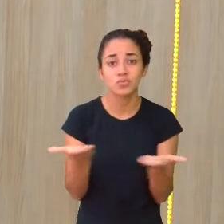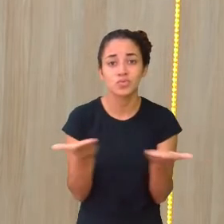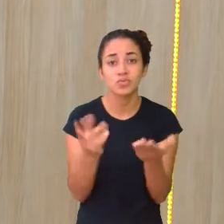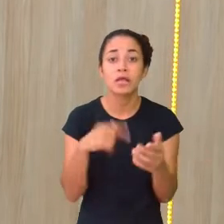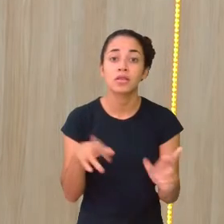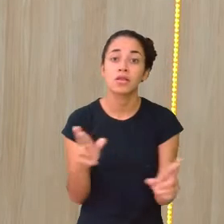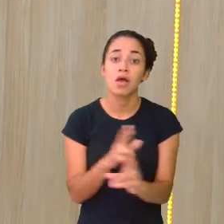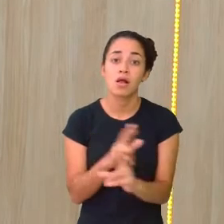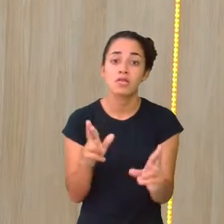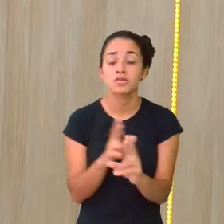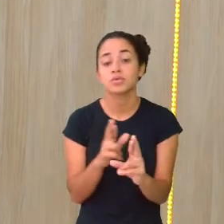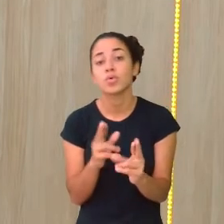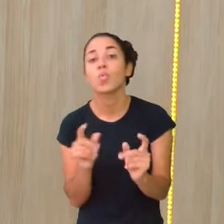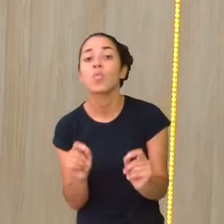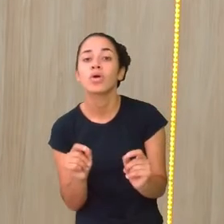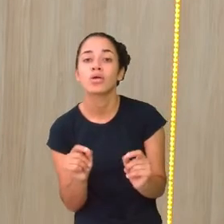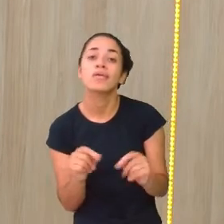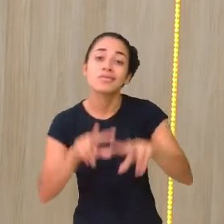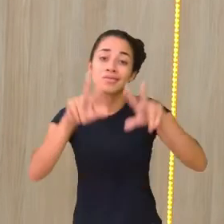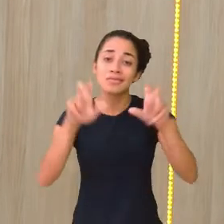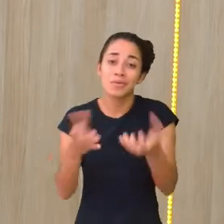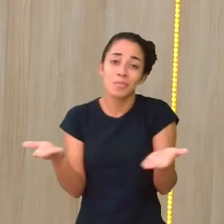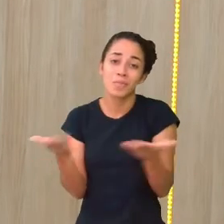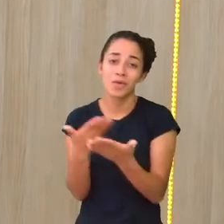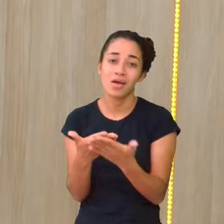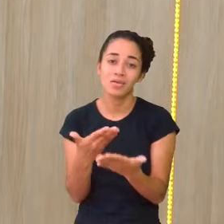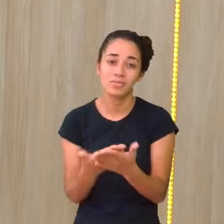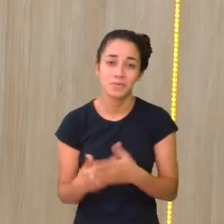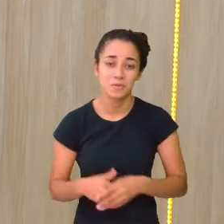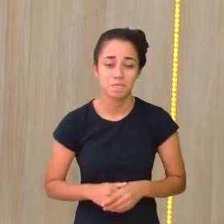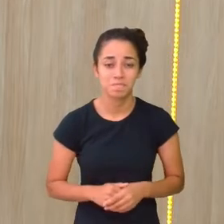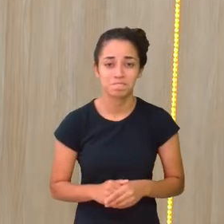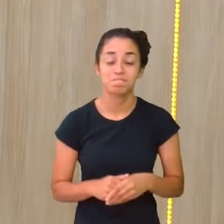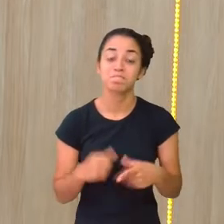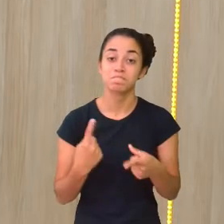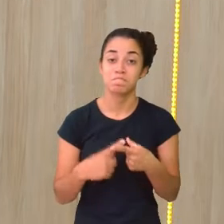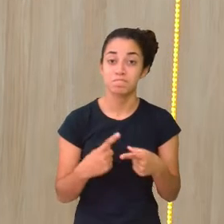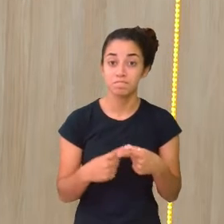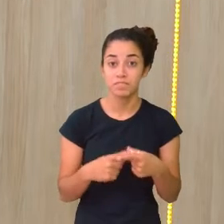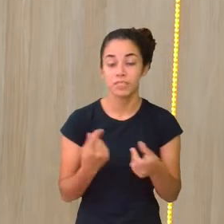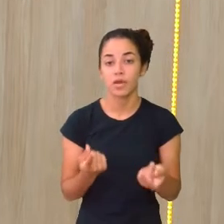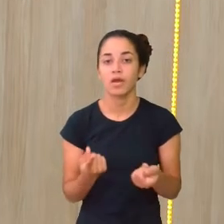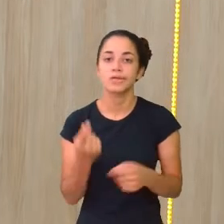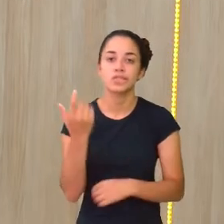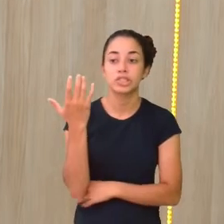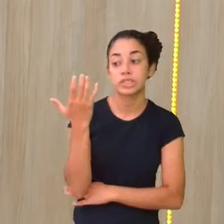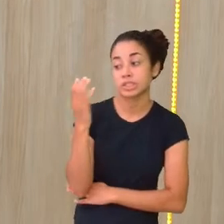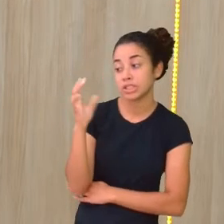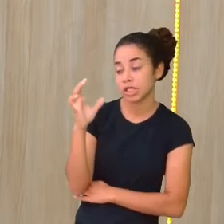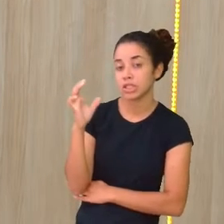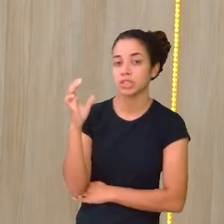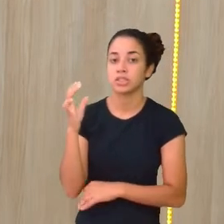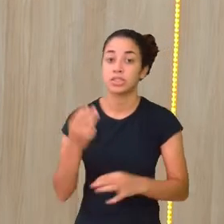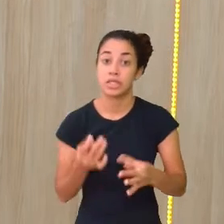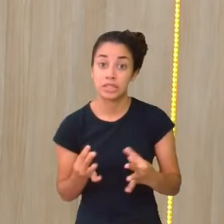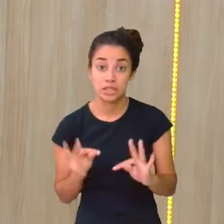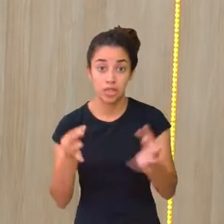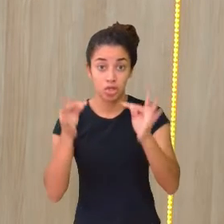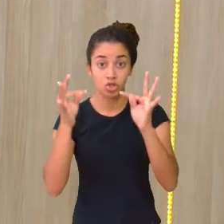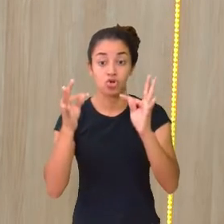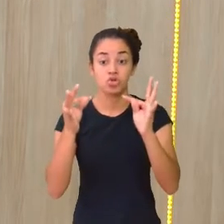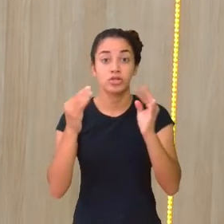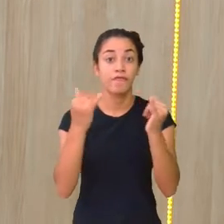relaciona bastante com o tema da nossa aula de hoje. Porque essas questões de ciências, tecnologias